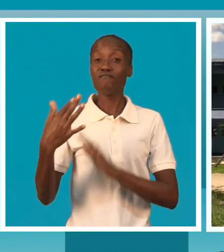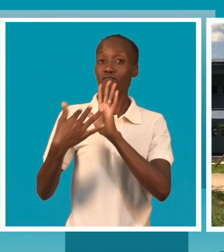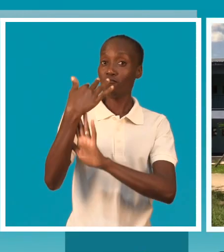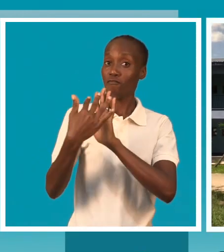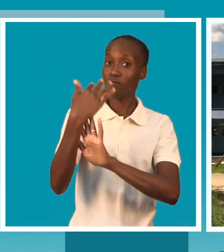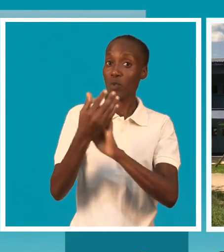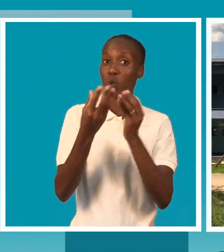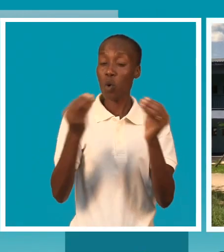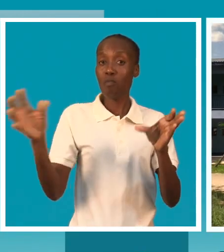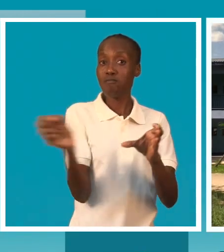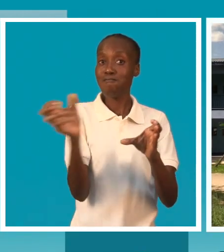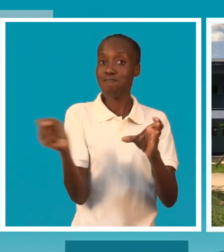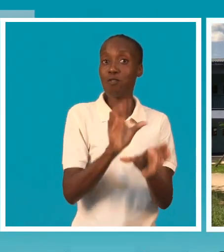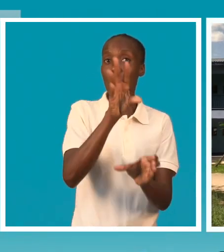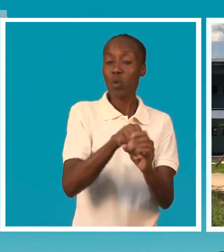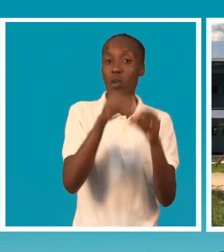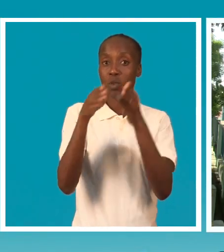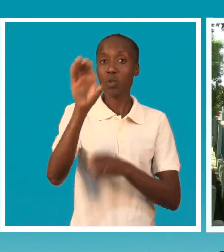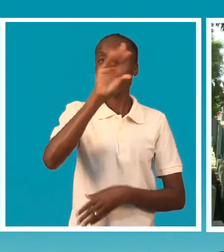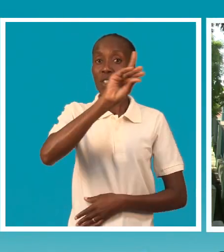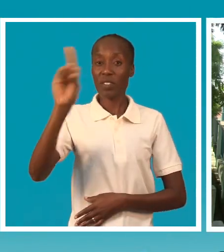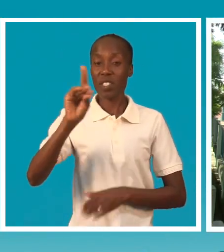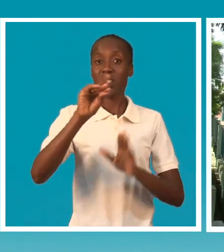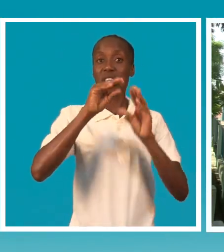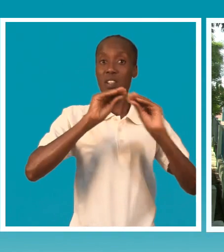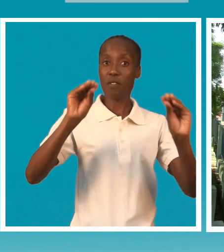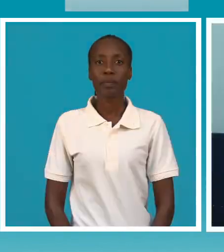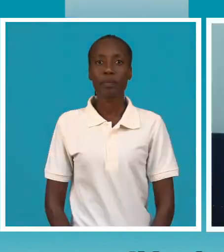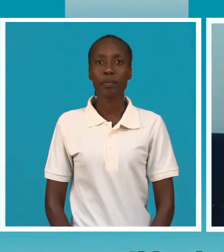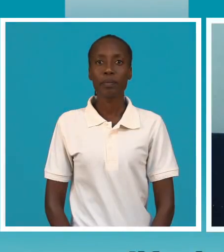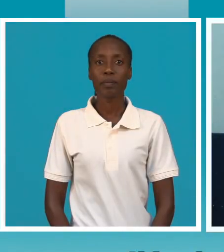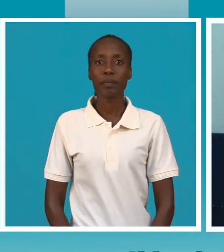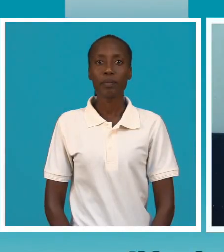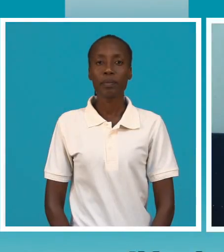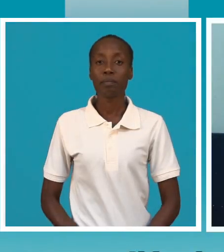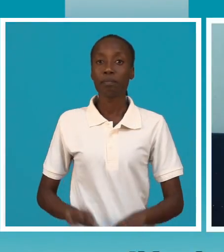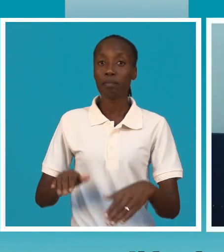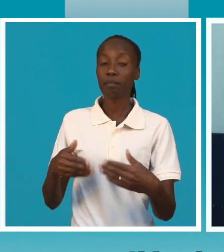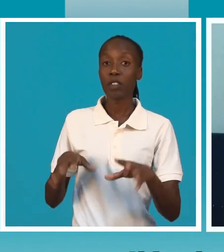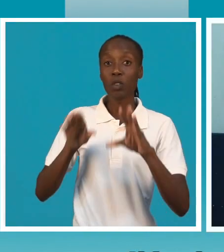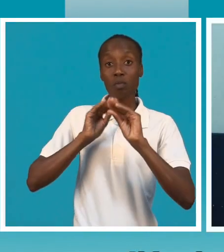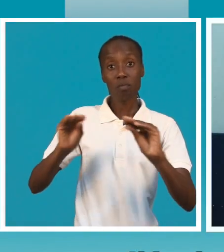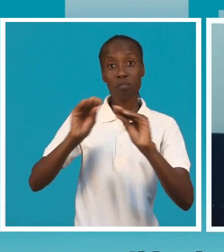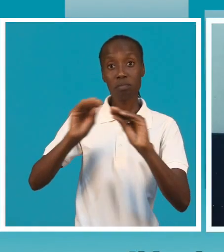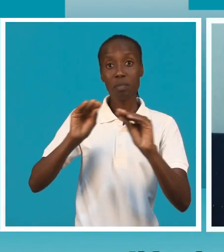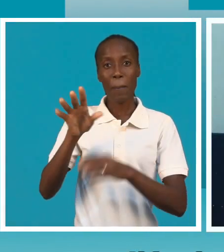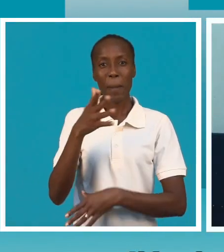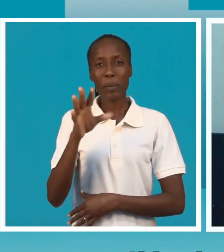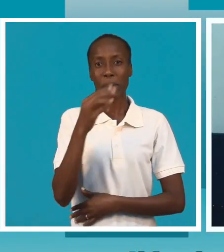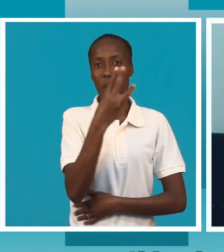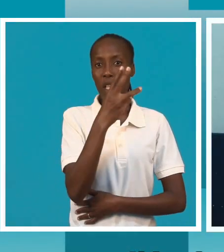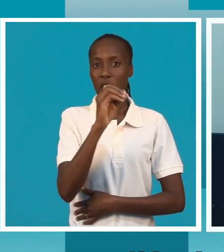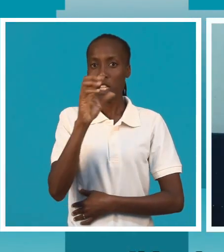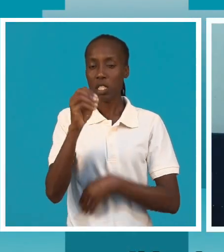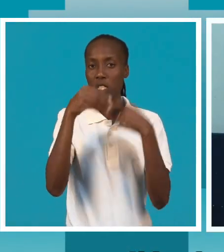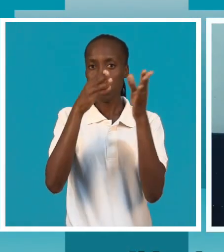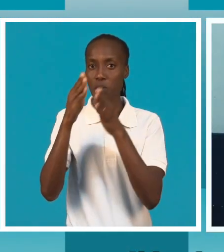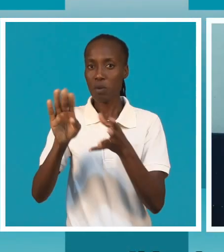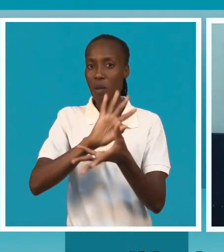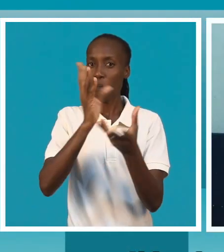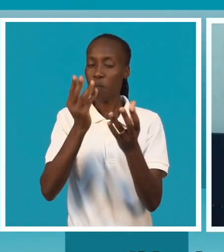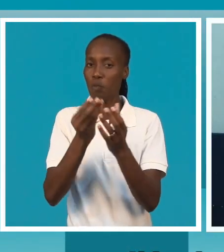incluir pessoas com deficiência nas formações. Formamos perto de 300 pessoas em quase todas